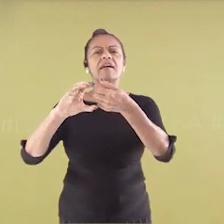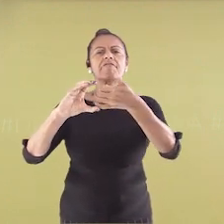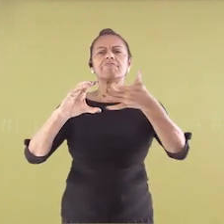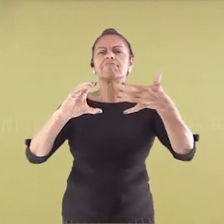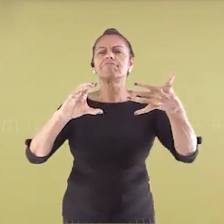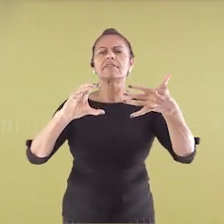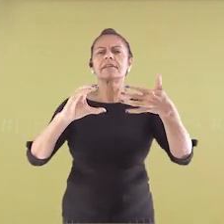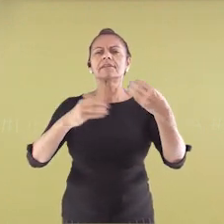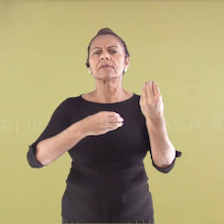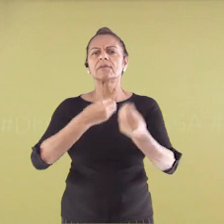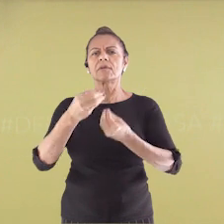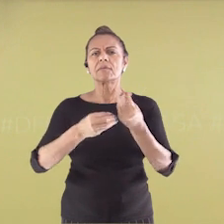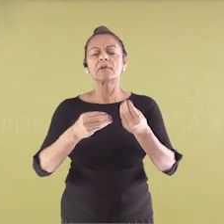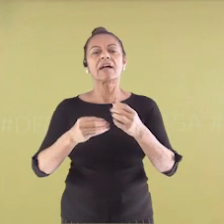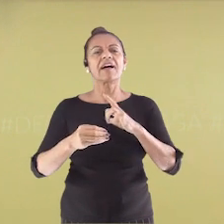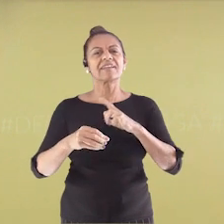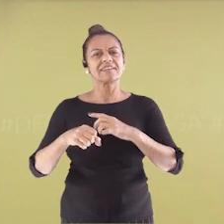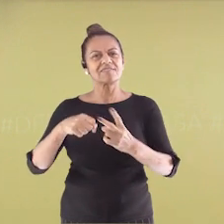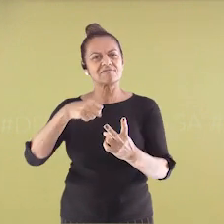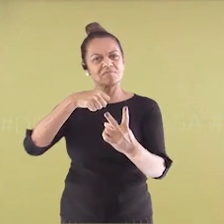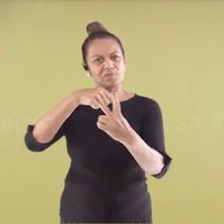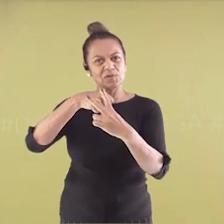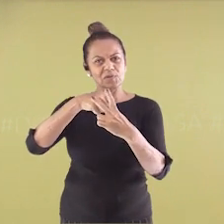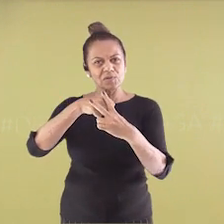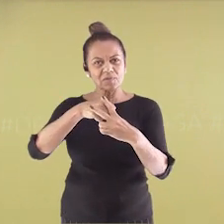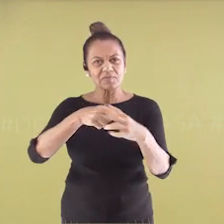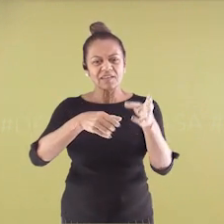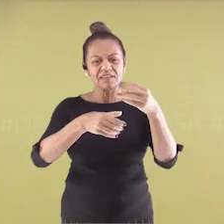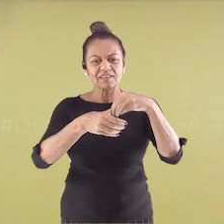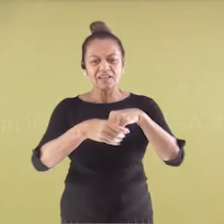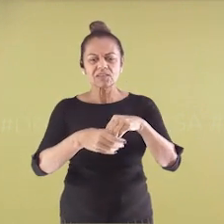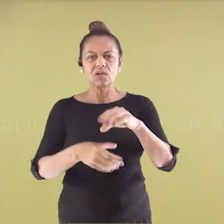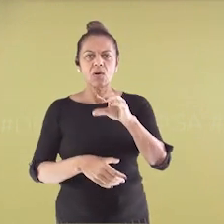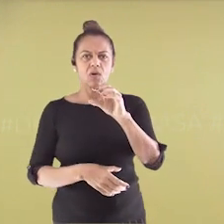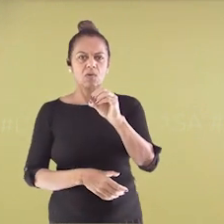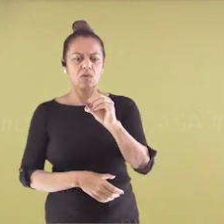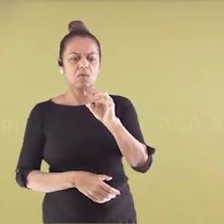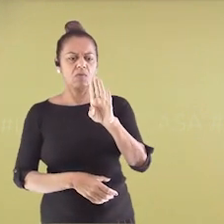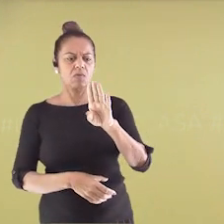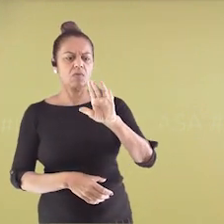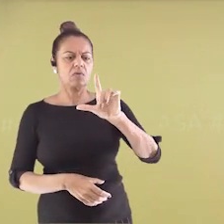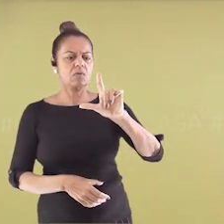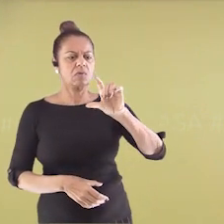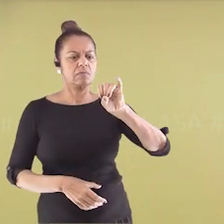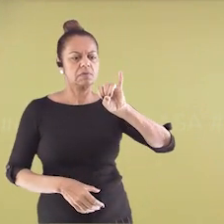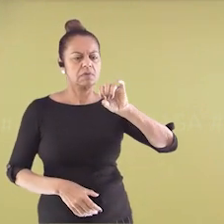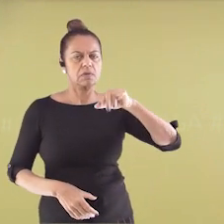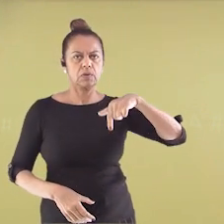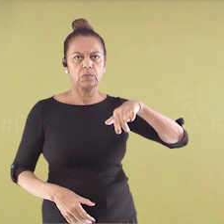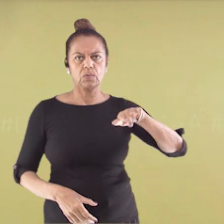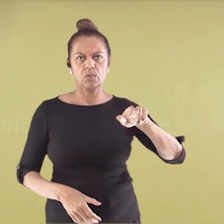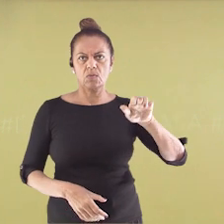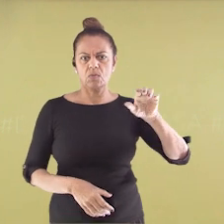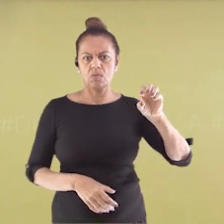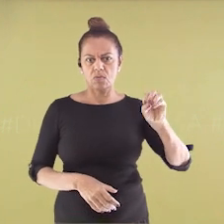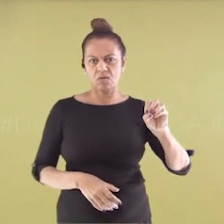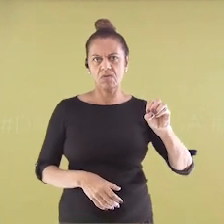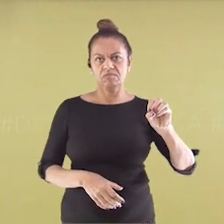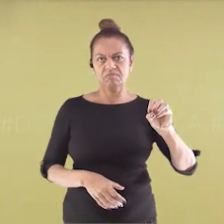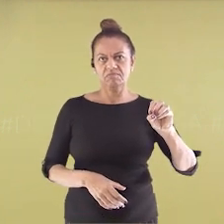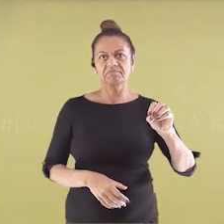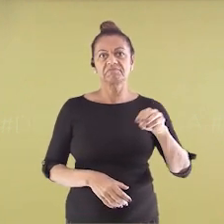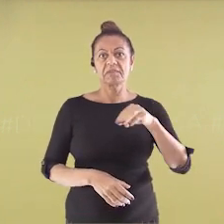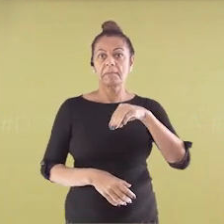a característica da voz reflexiva é a presença de um pronome oblíquo, que no caso são o me, o te,